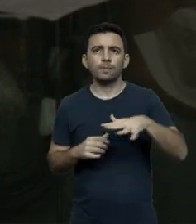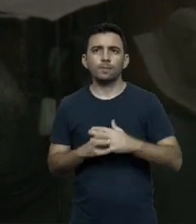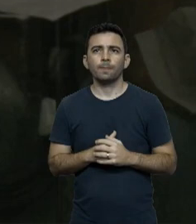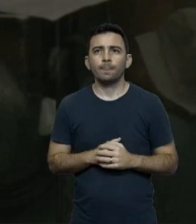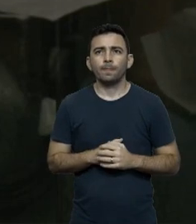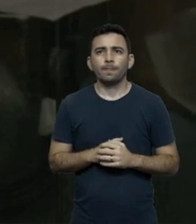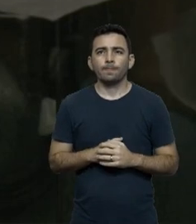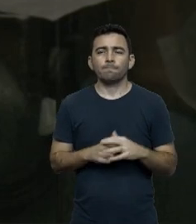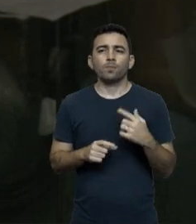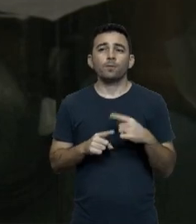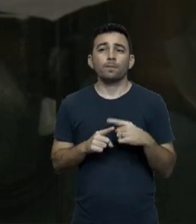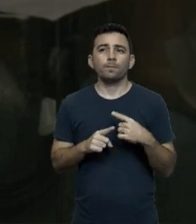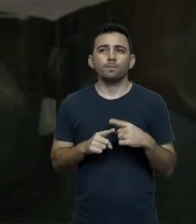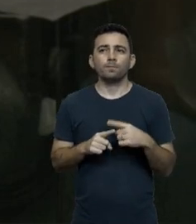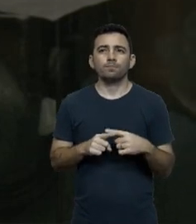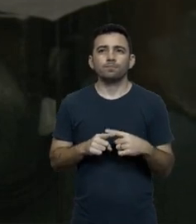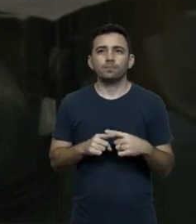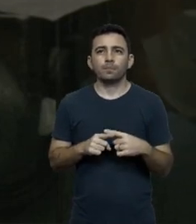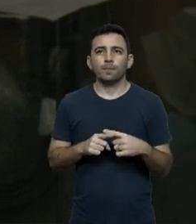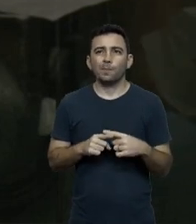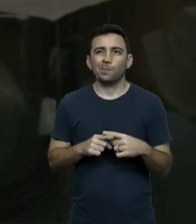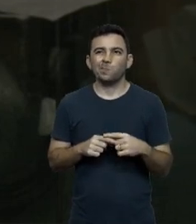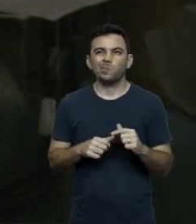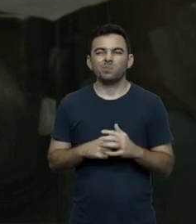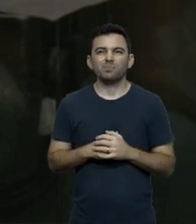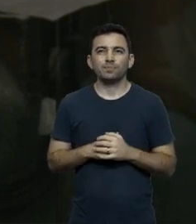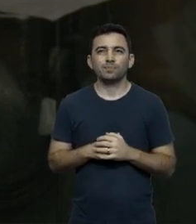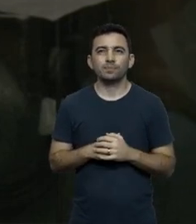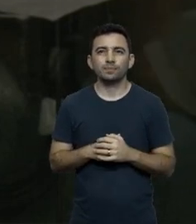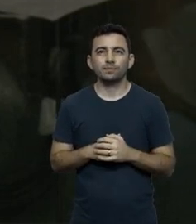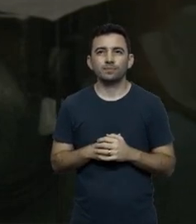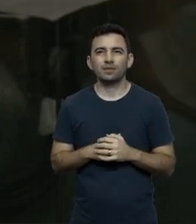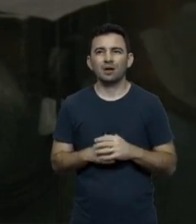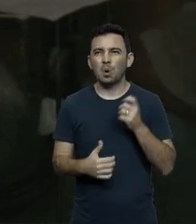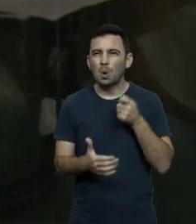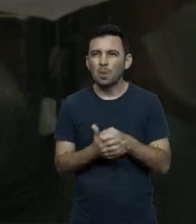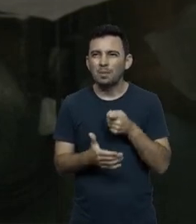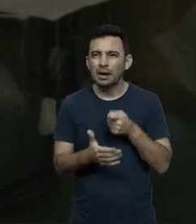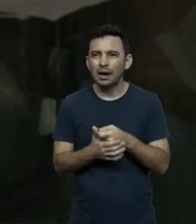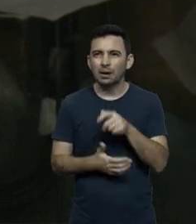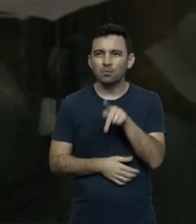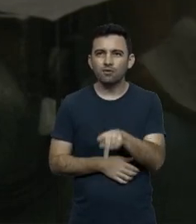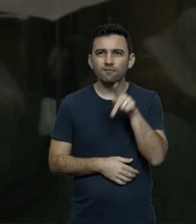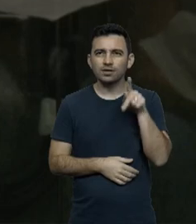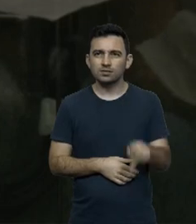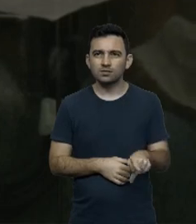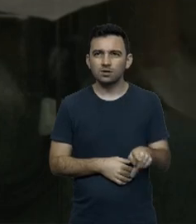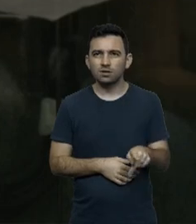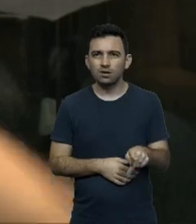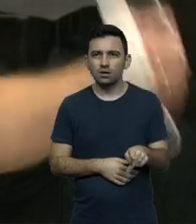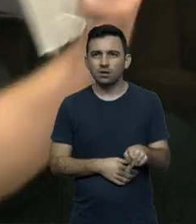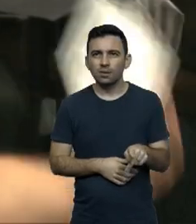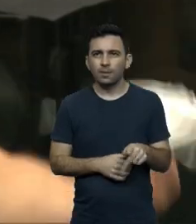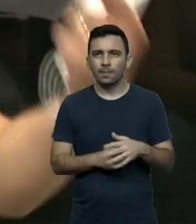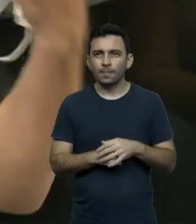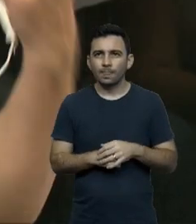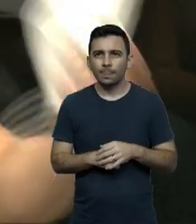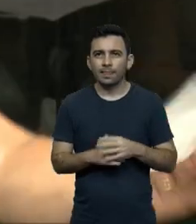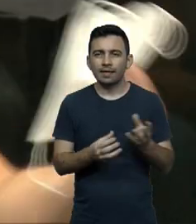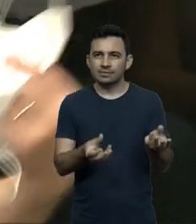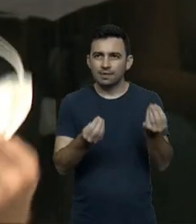o porquê a passar e obrigar o professor EA receberam o